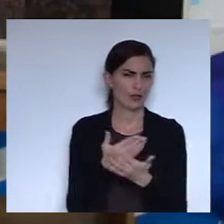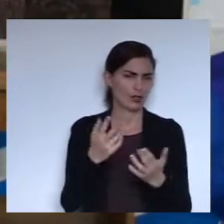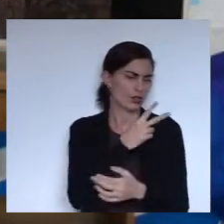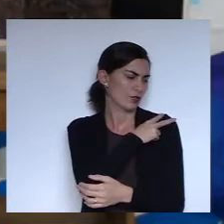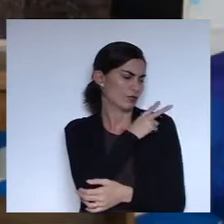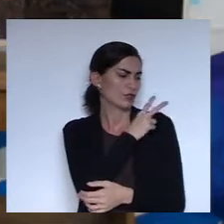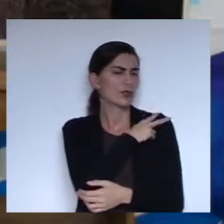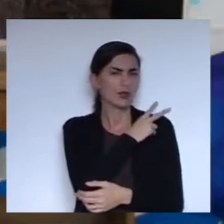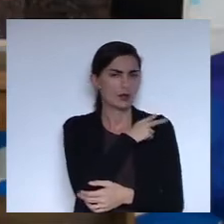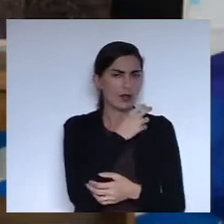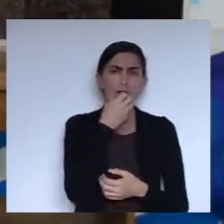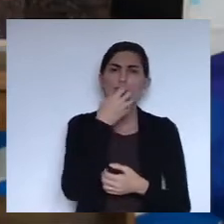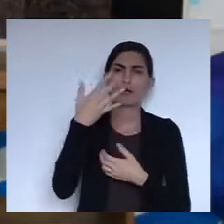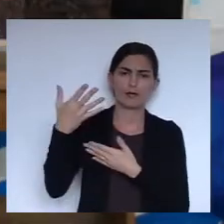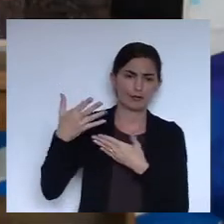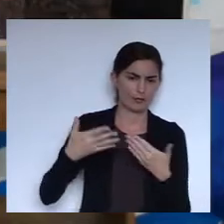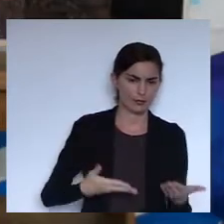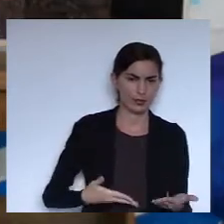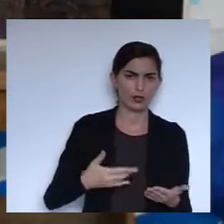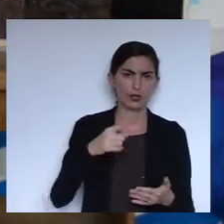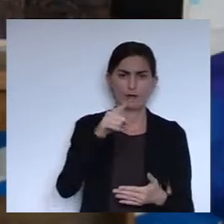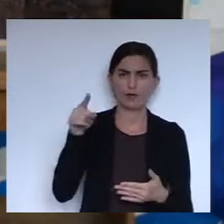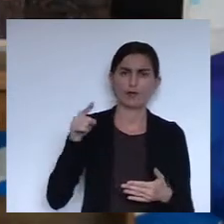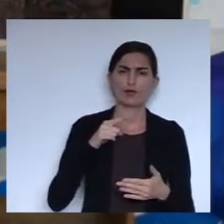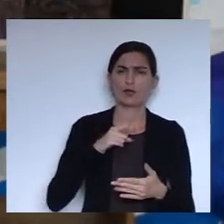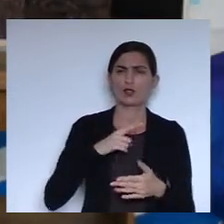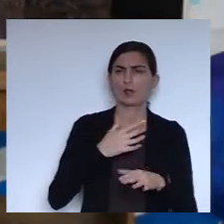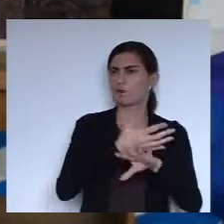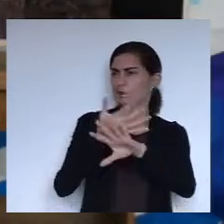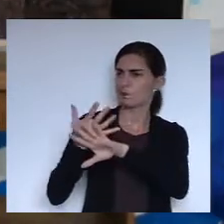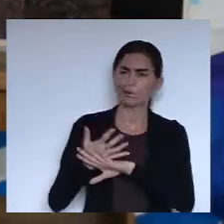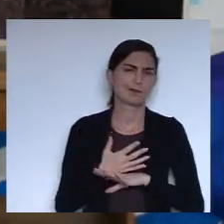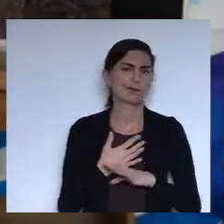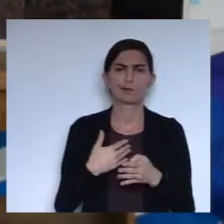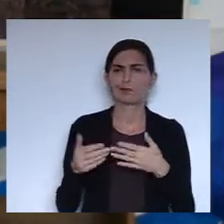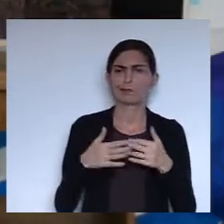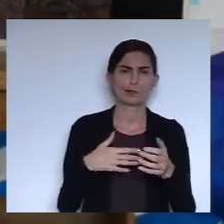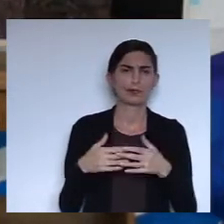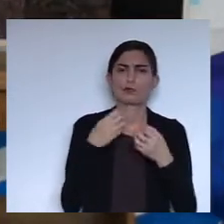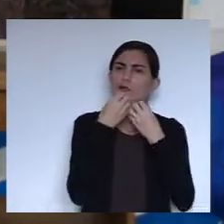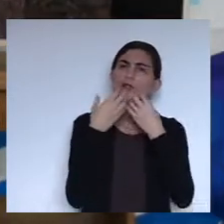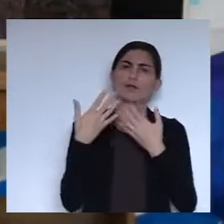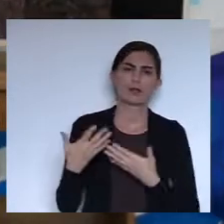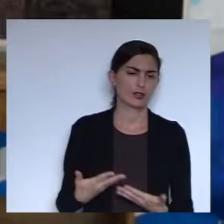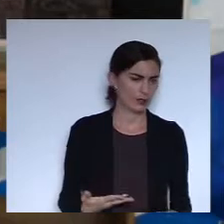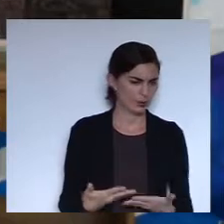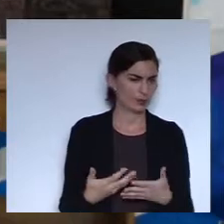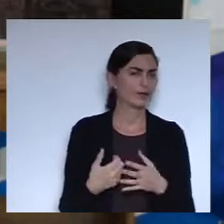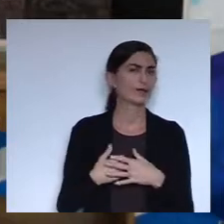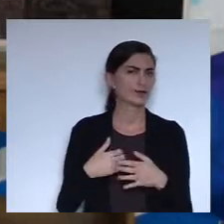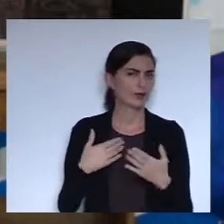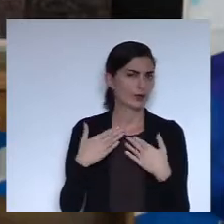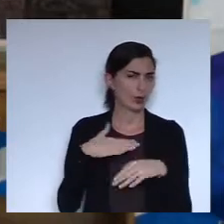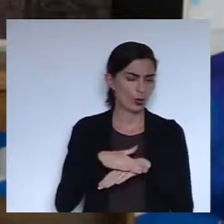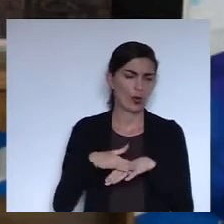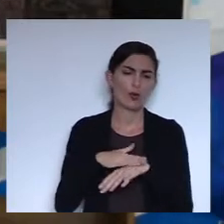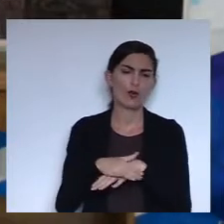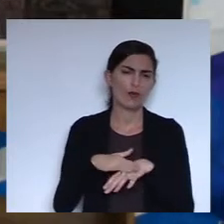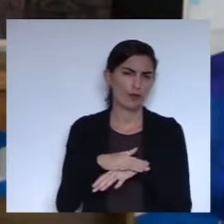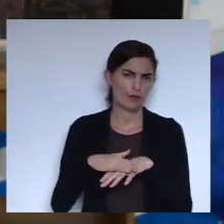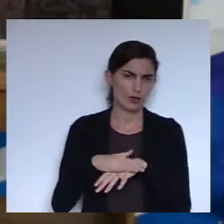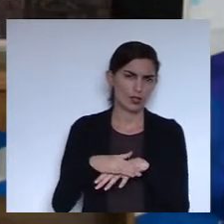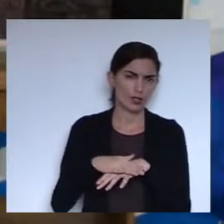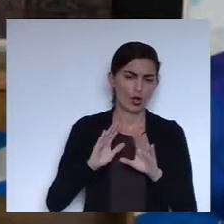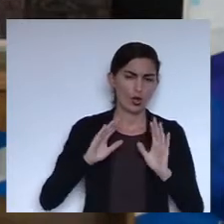segundo ano, seja bem-vindo. Você de todas as séries, seja bem-vindo, seja bem-vinda. A gente vai sair um pouco lá